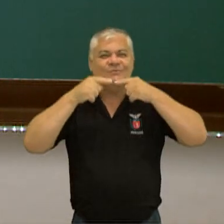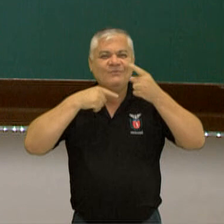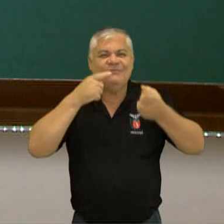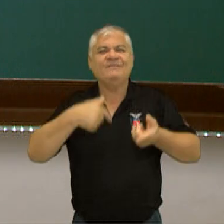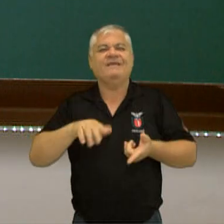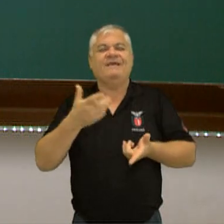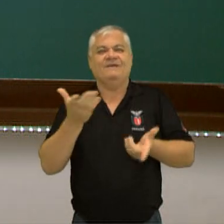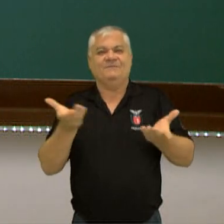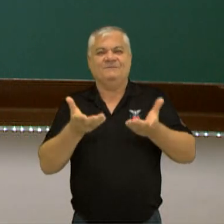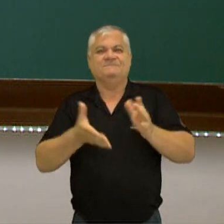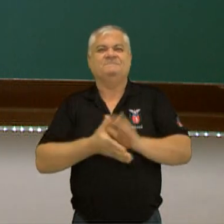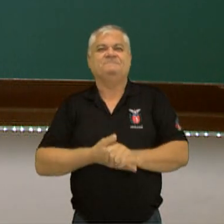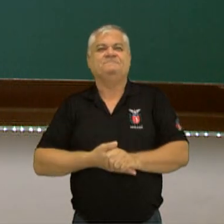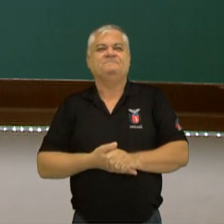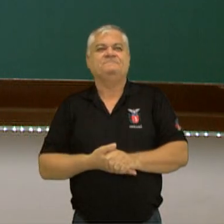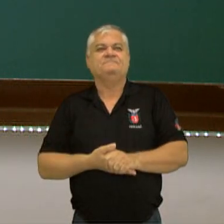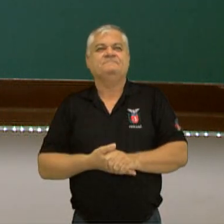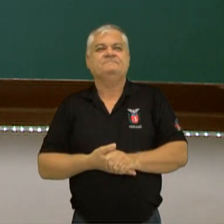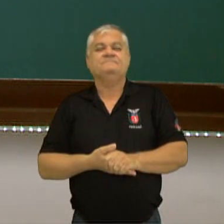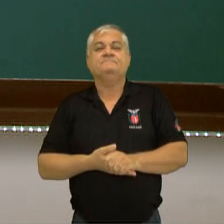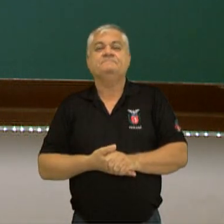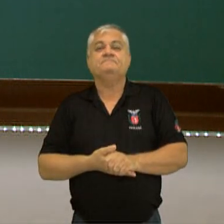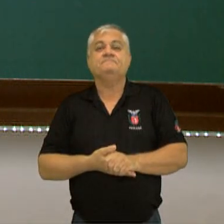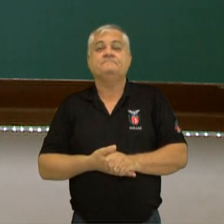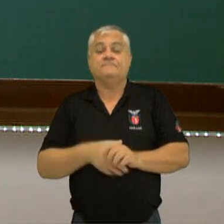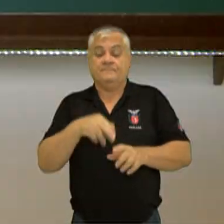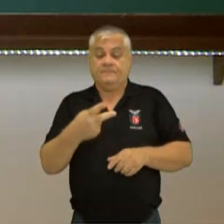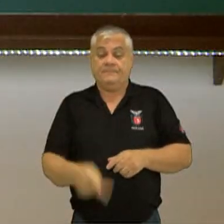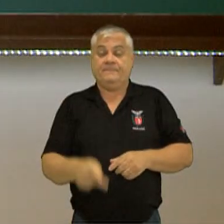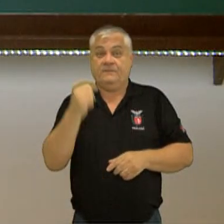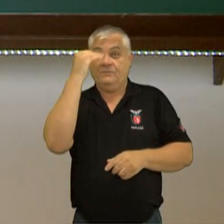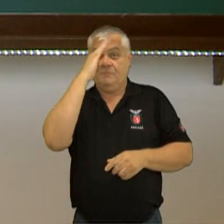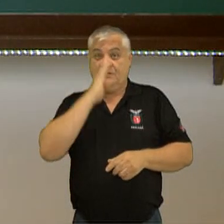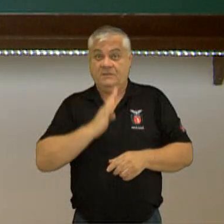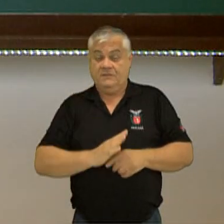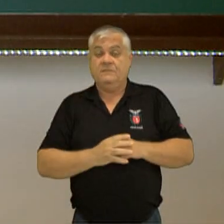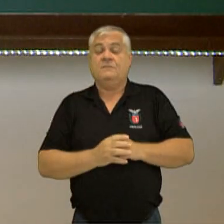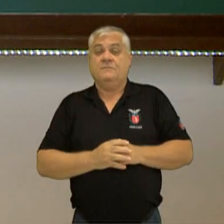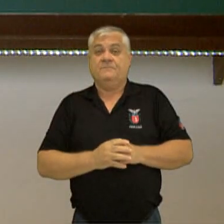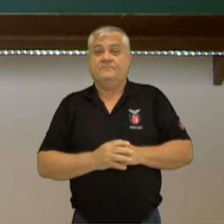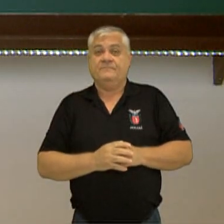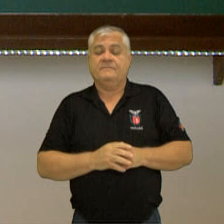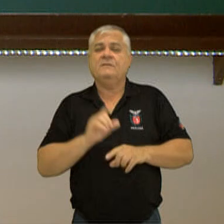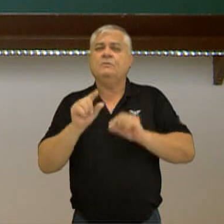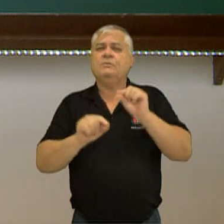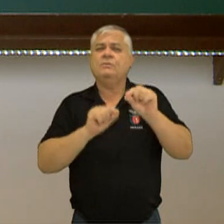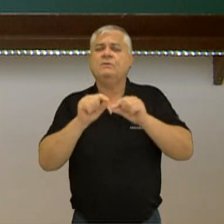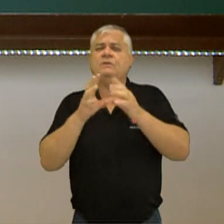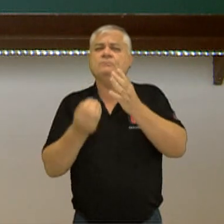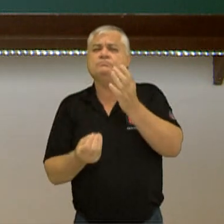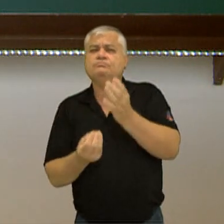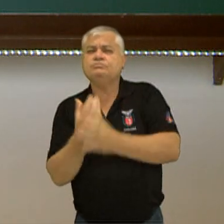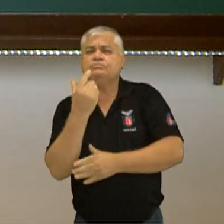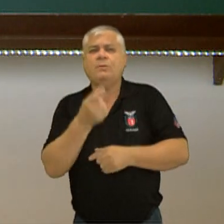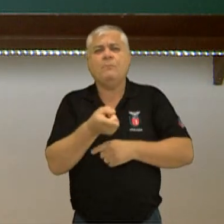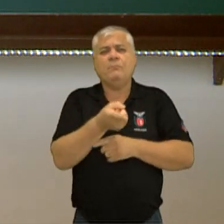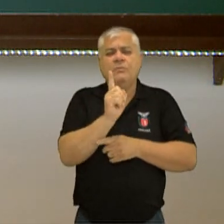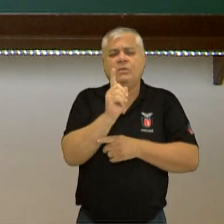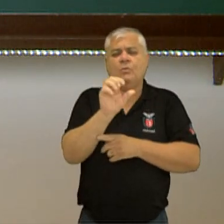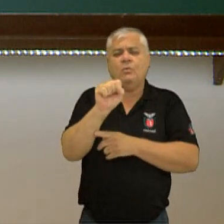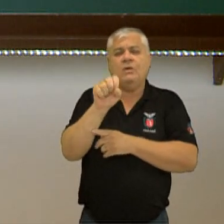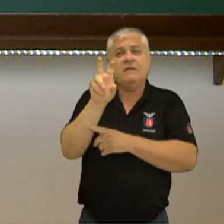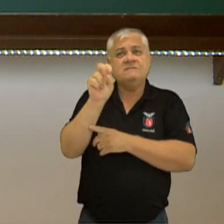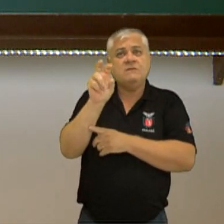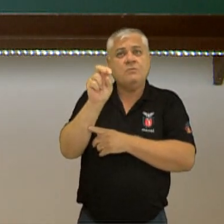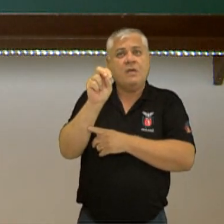tenha hoje. Então o beisebol no Brasil, por volta de 1850, a gente vai falar a